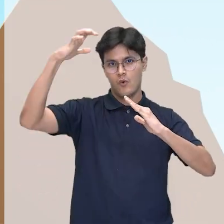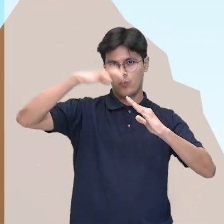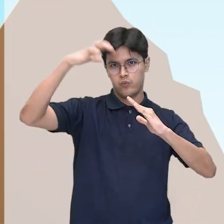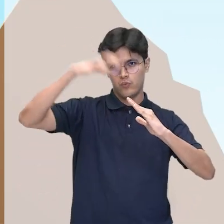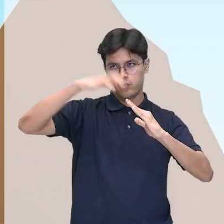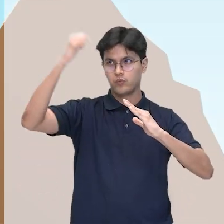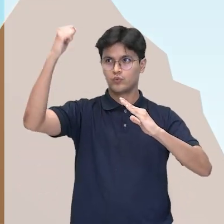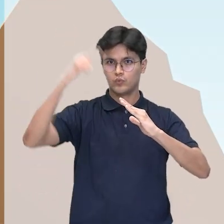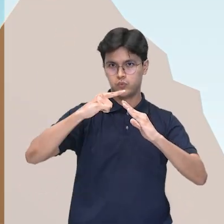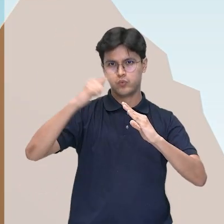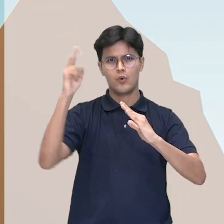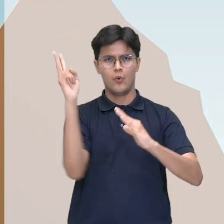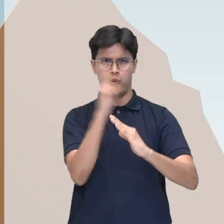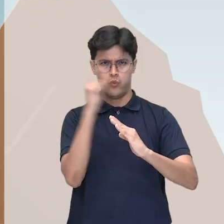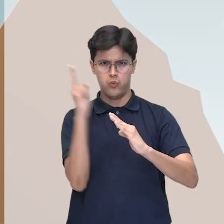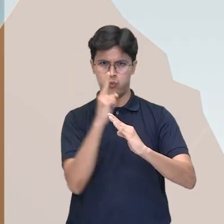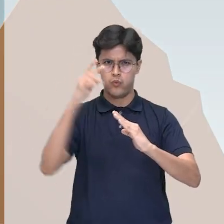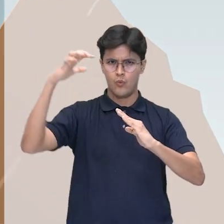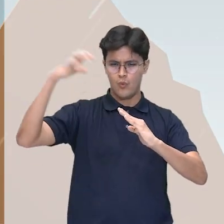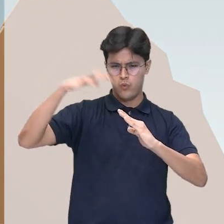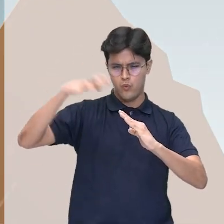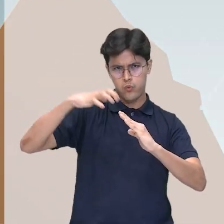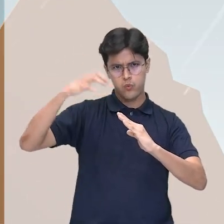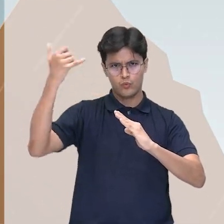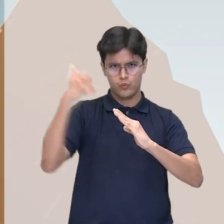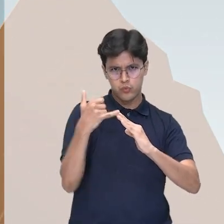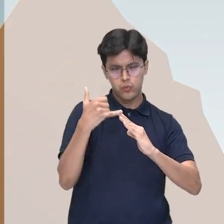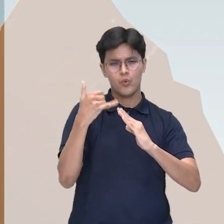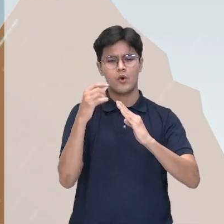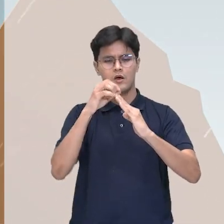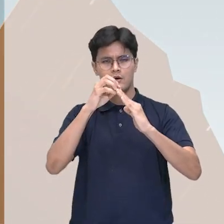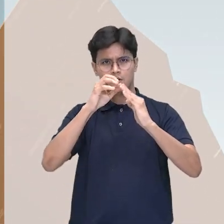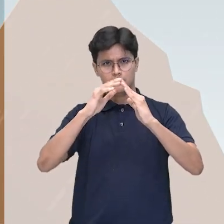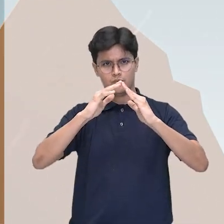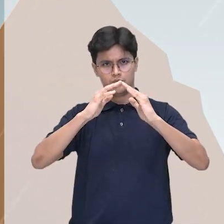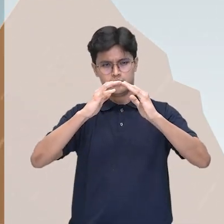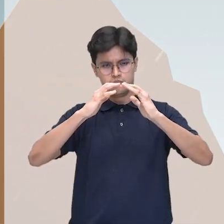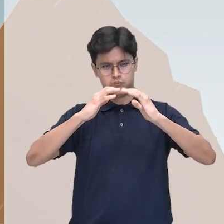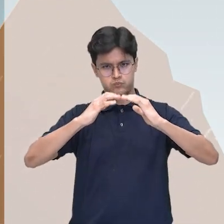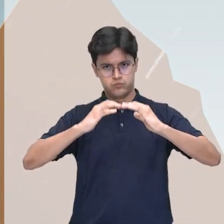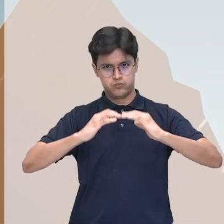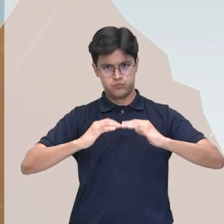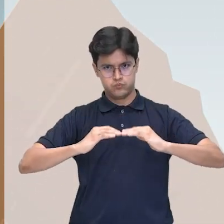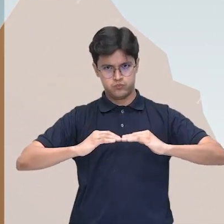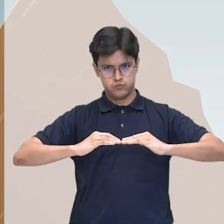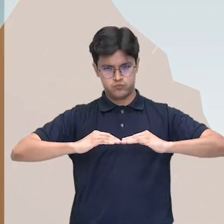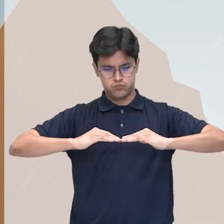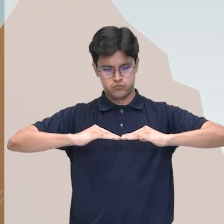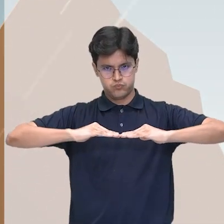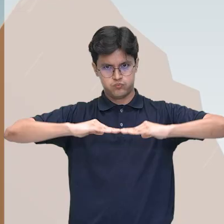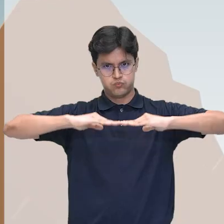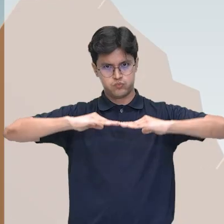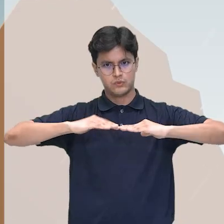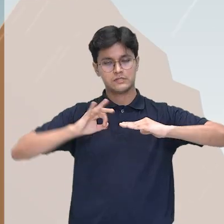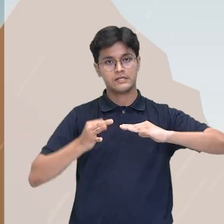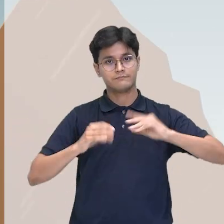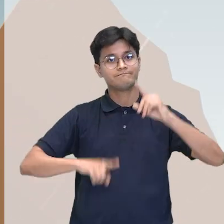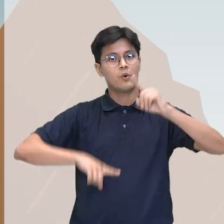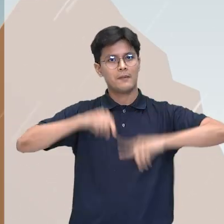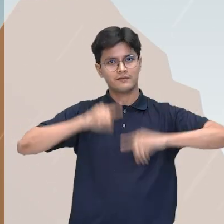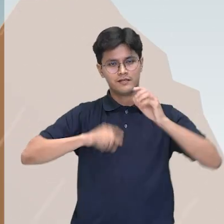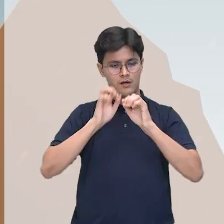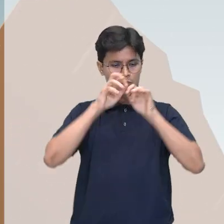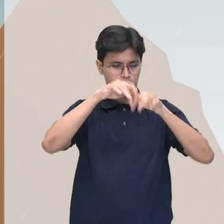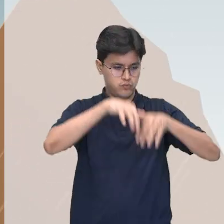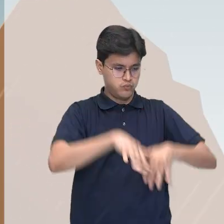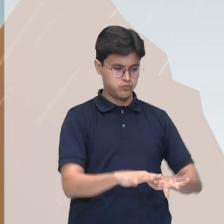por conta dos agentes externos, como as águas e os ventos, os escudos cristalinos começam a se desgastar e esse material começa a ir para